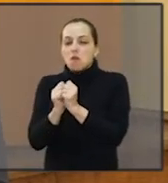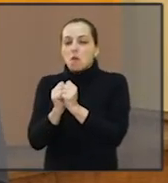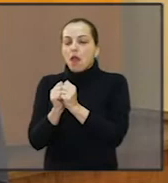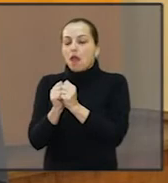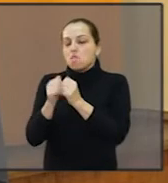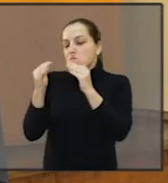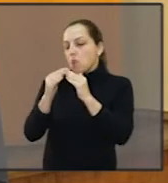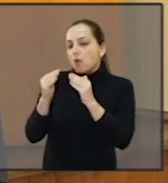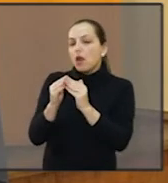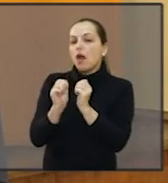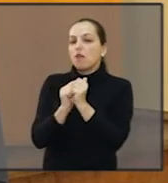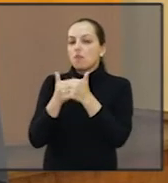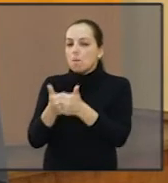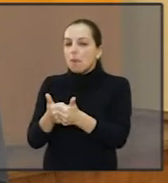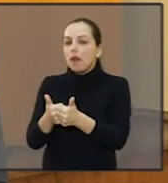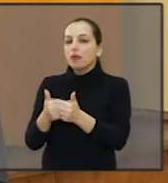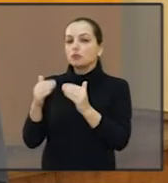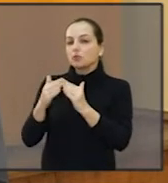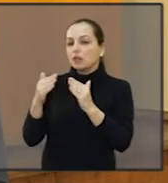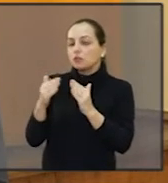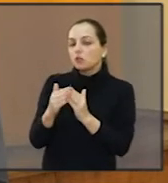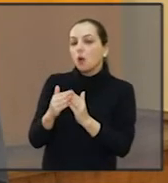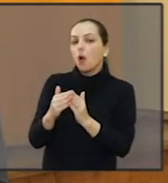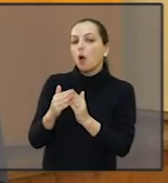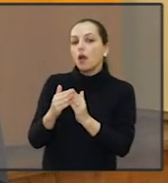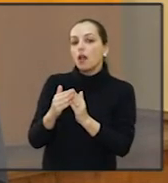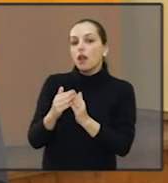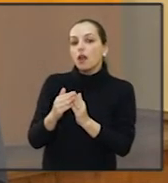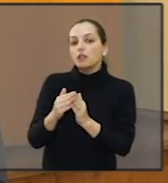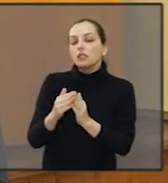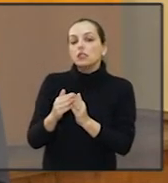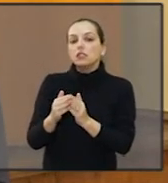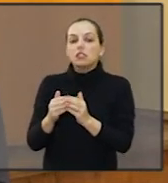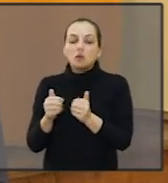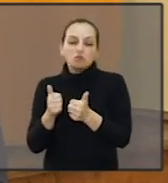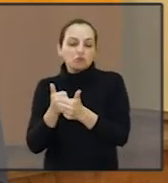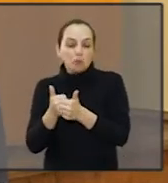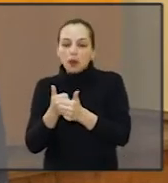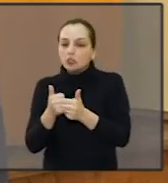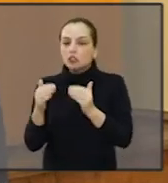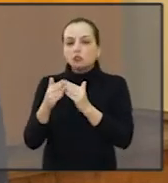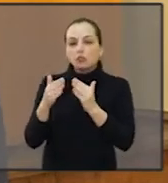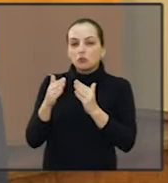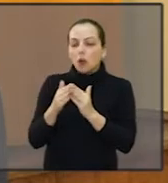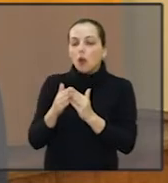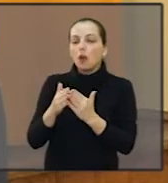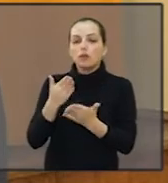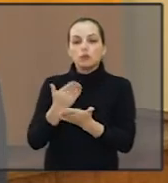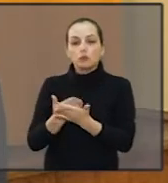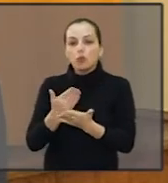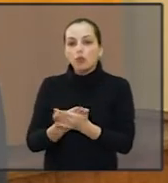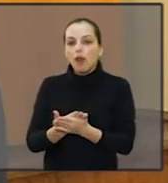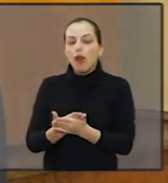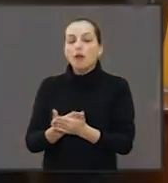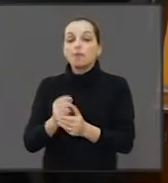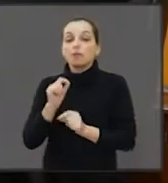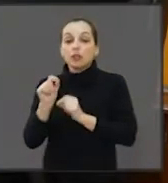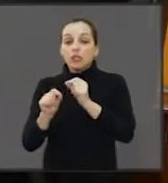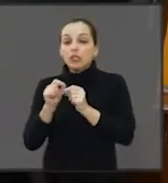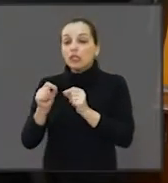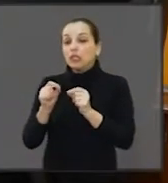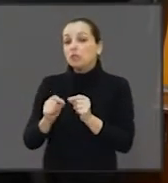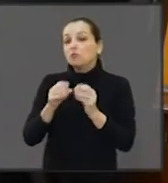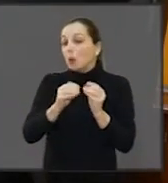escola. Eu ficava dentro da minha casa, o sinal tocava, aí que eu ia para a escola, tão perto, né? E aí